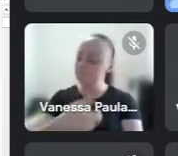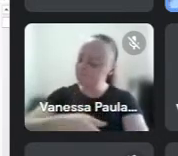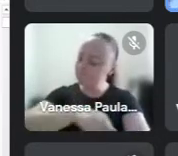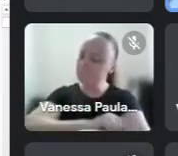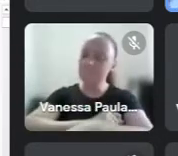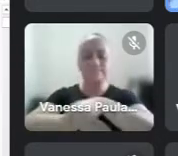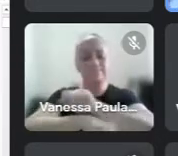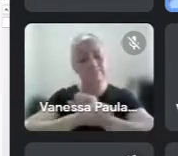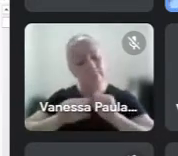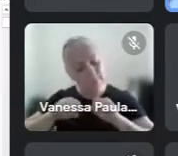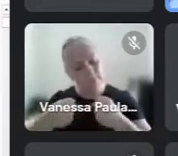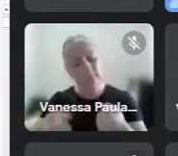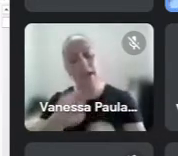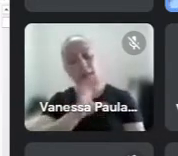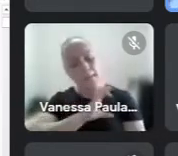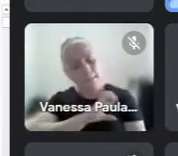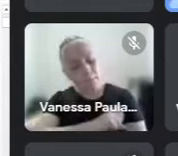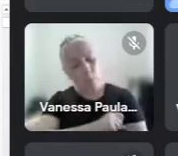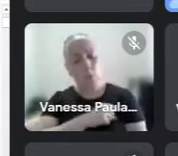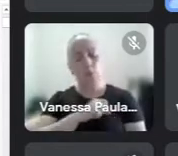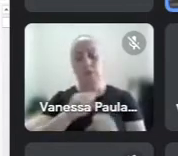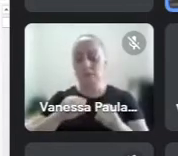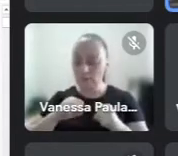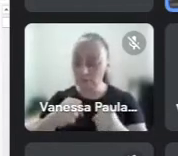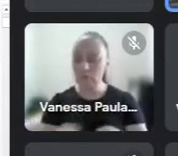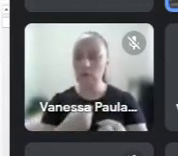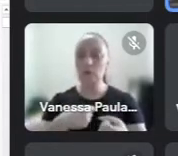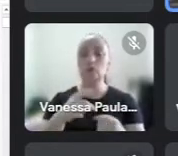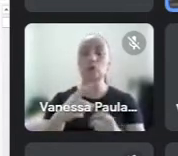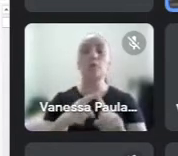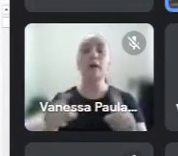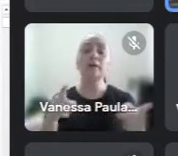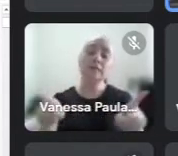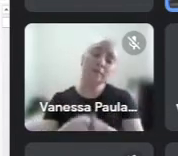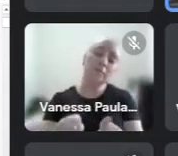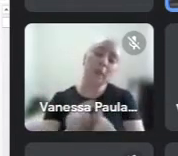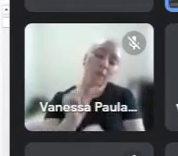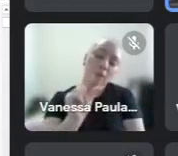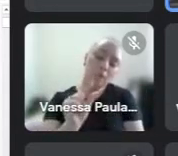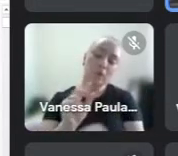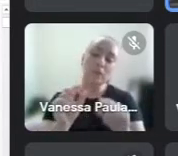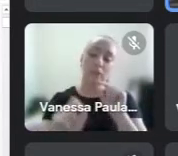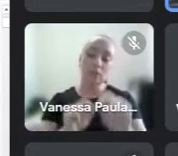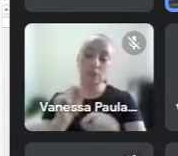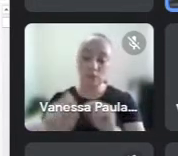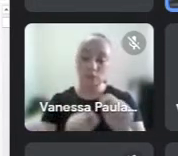né? E de uma forma meio que deliberadamente,